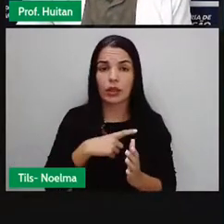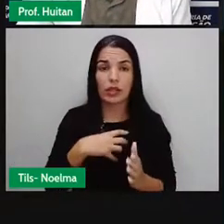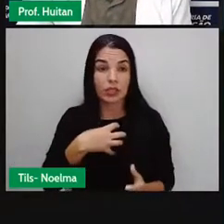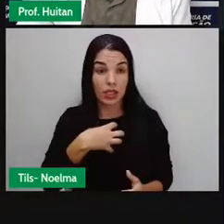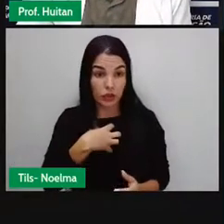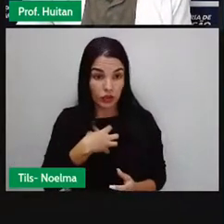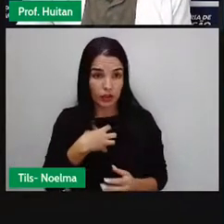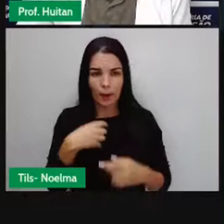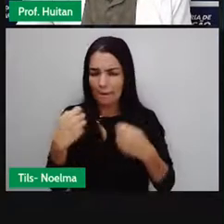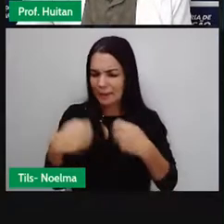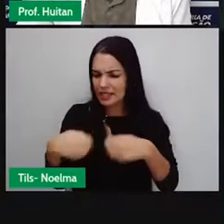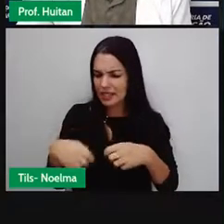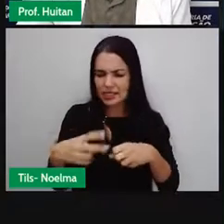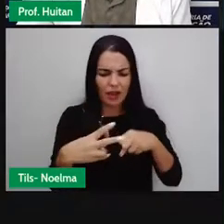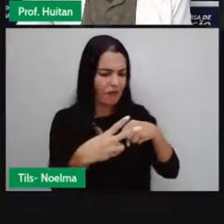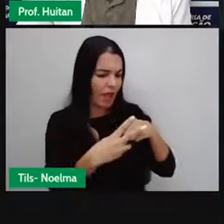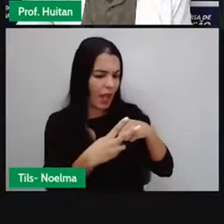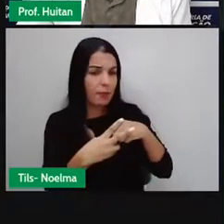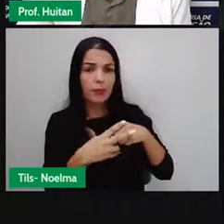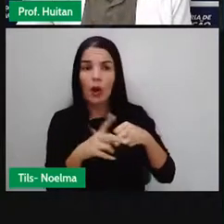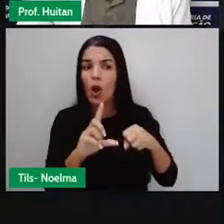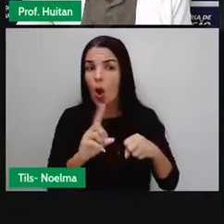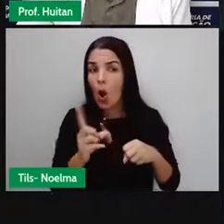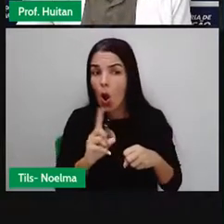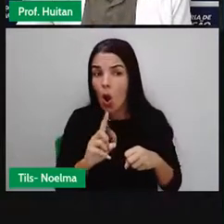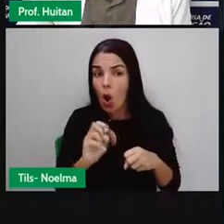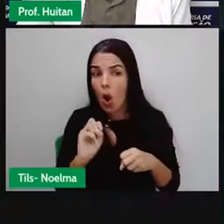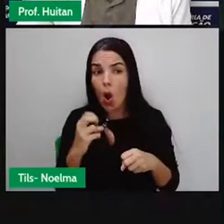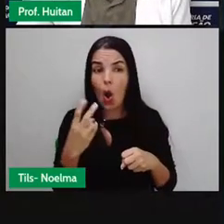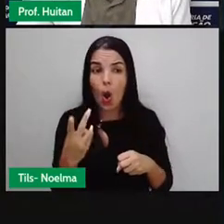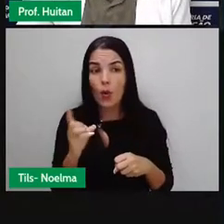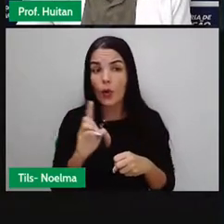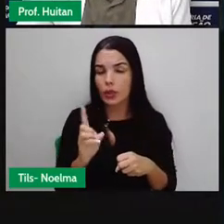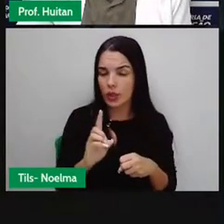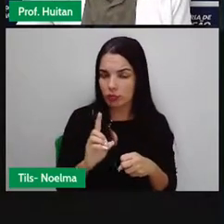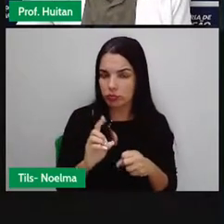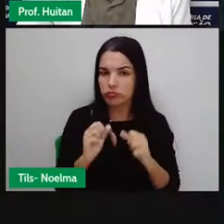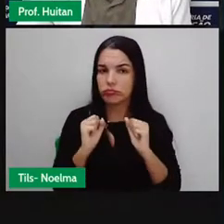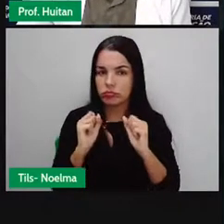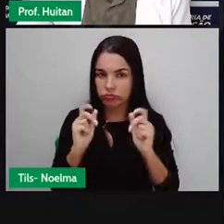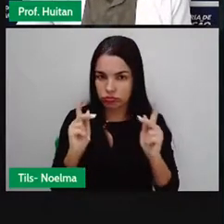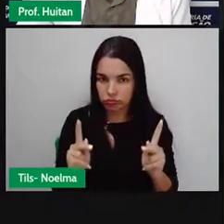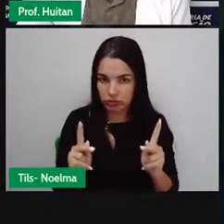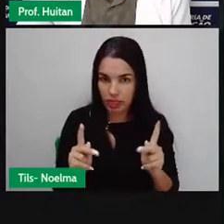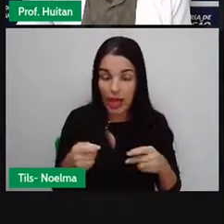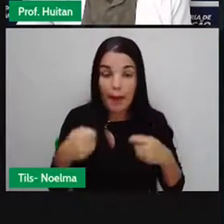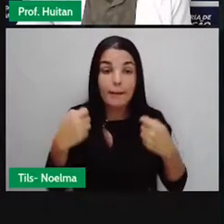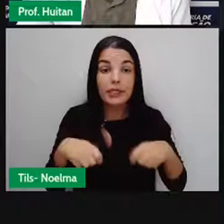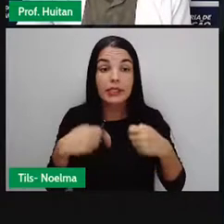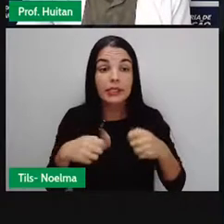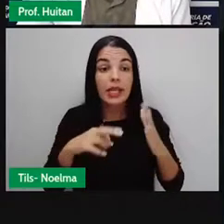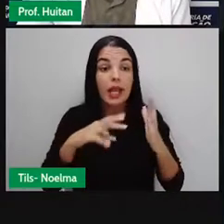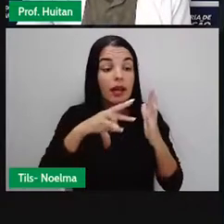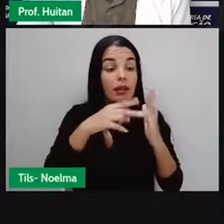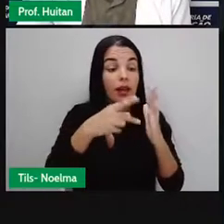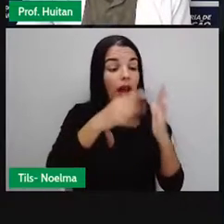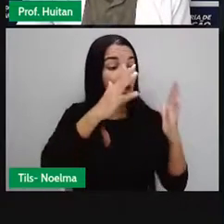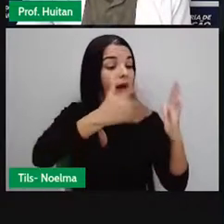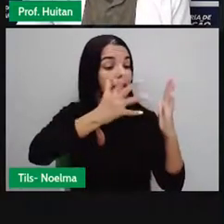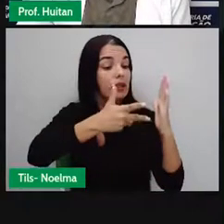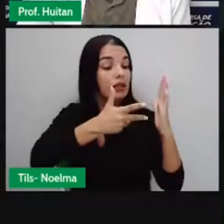apresentar verbo. O sentido completo lhe caracteriza. Qual é a característica principal de uma